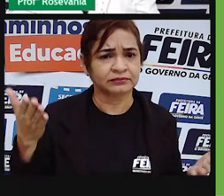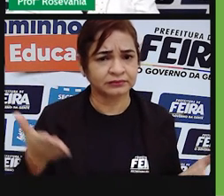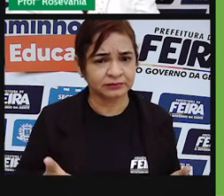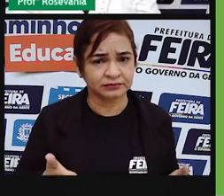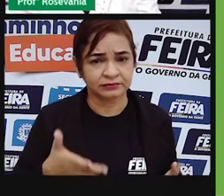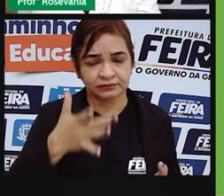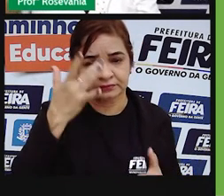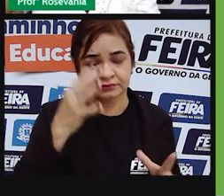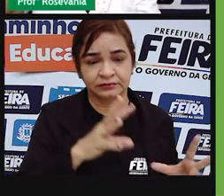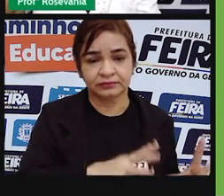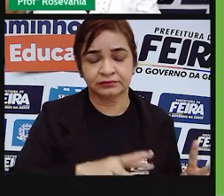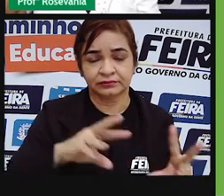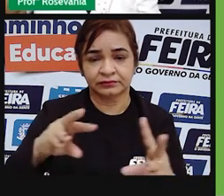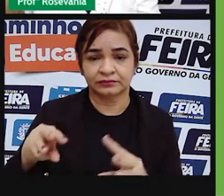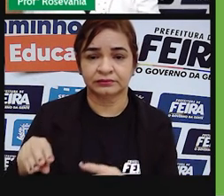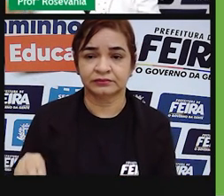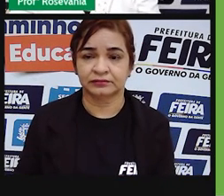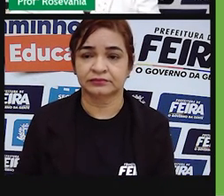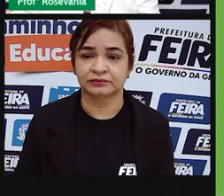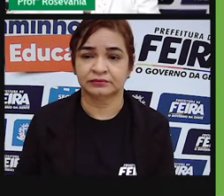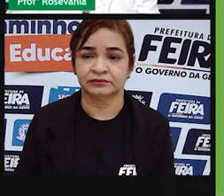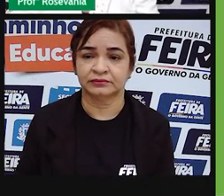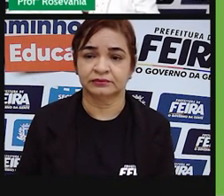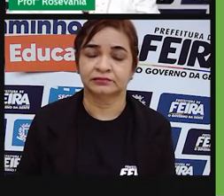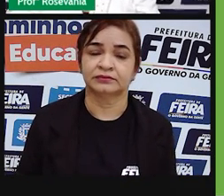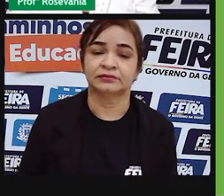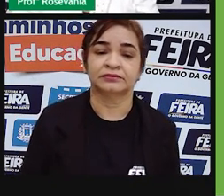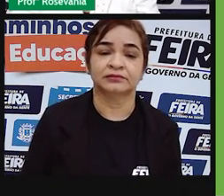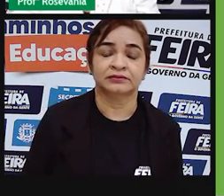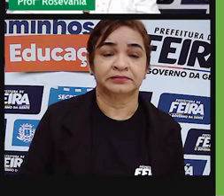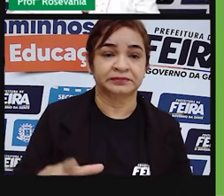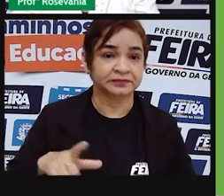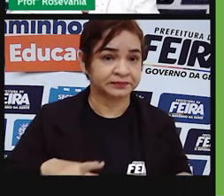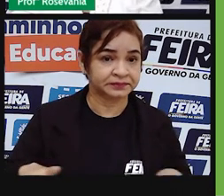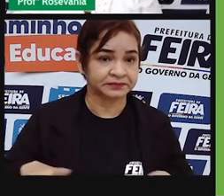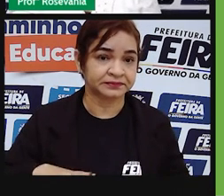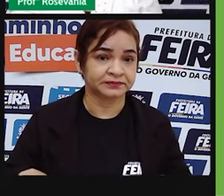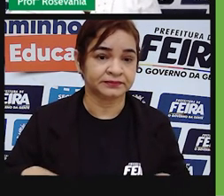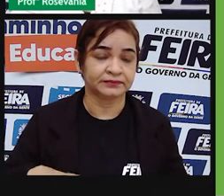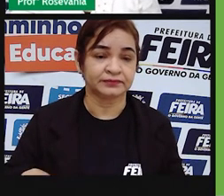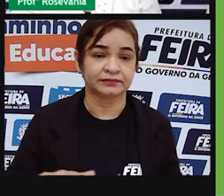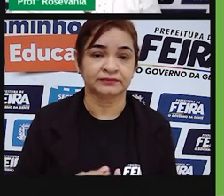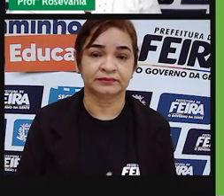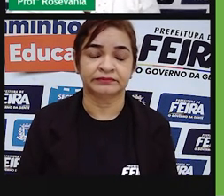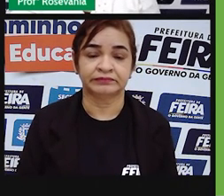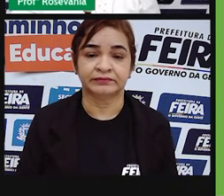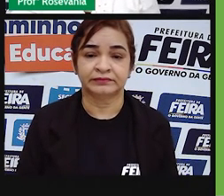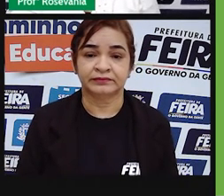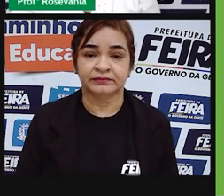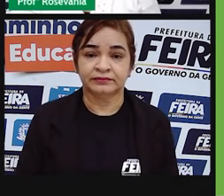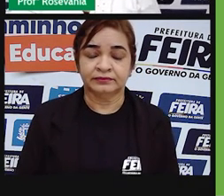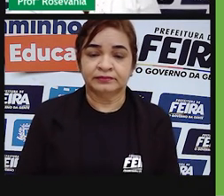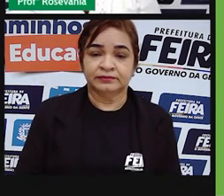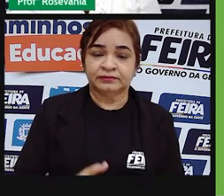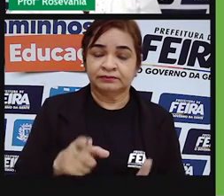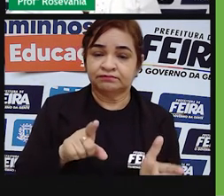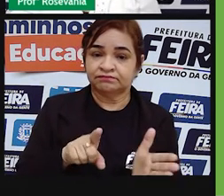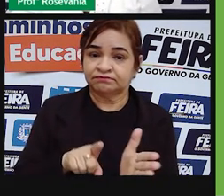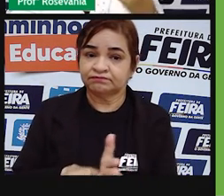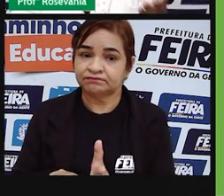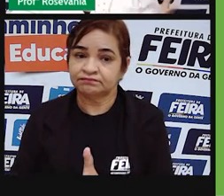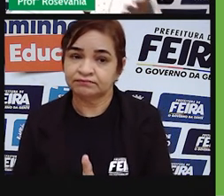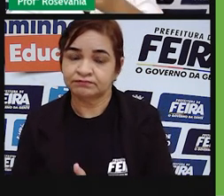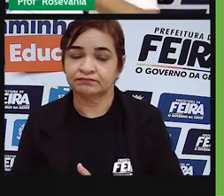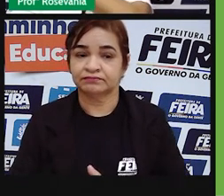né, essa parte da agricultura e da pecuária ainda é muito forte, né, nessa região, e ela se especializou nisso